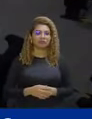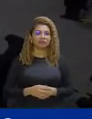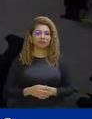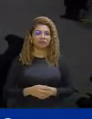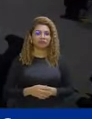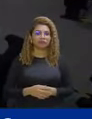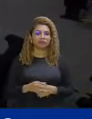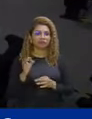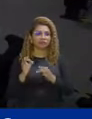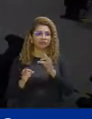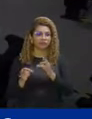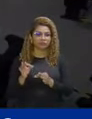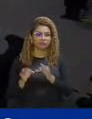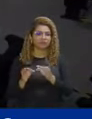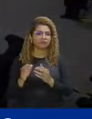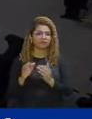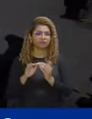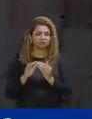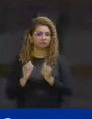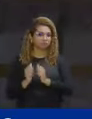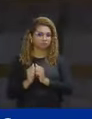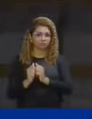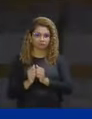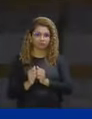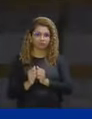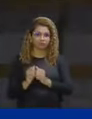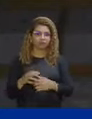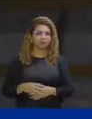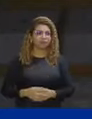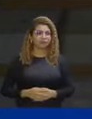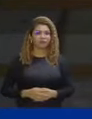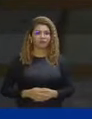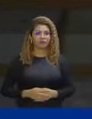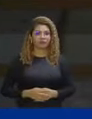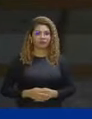Carlos Fernando. Vou seguir a maioria. Juíza Paula Santos.